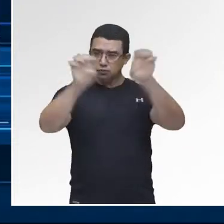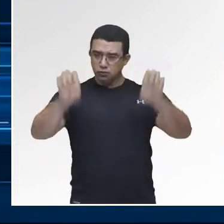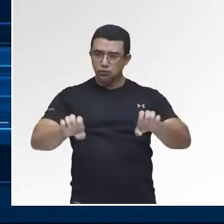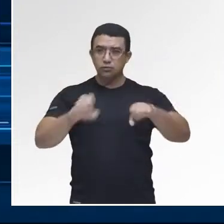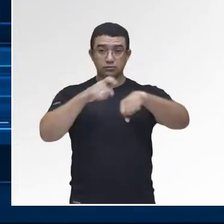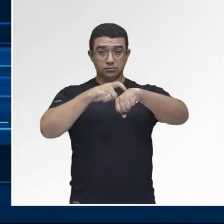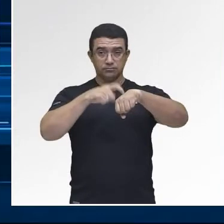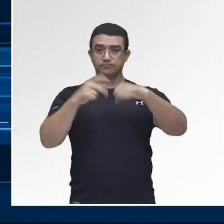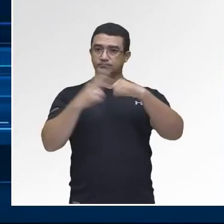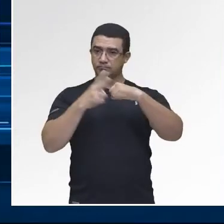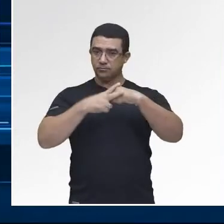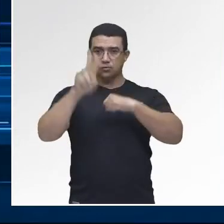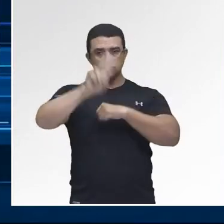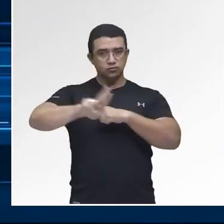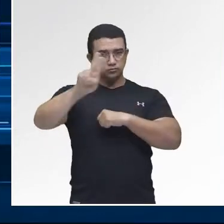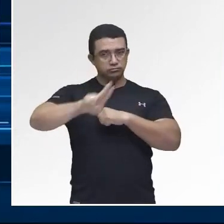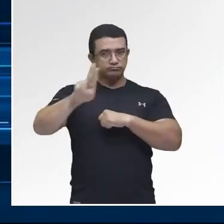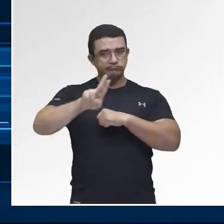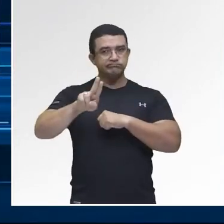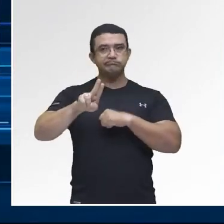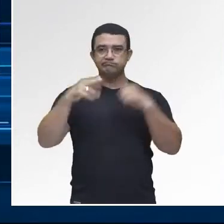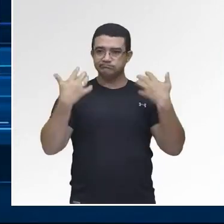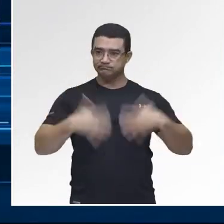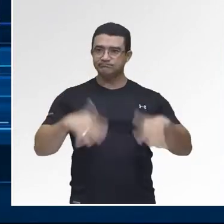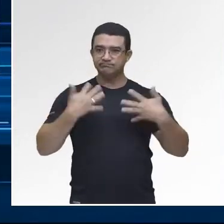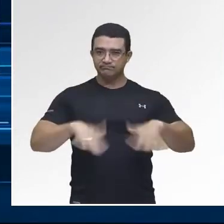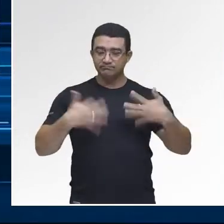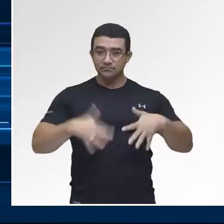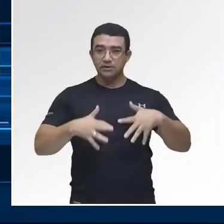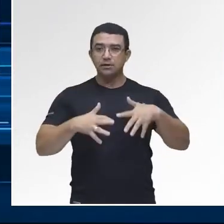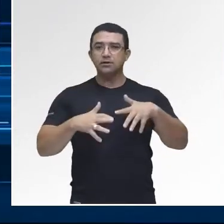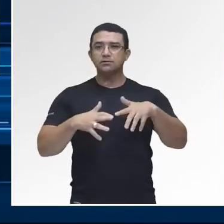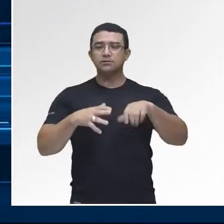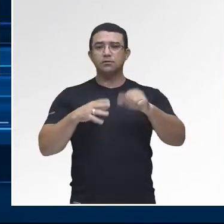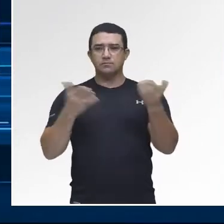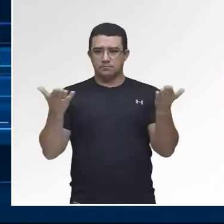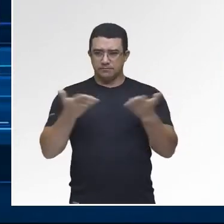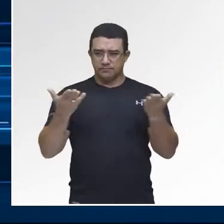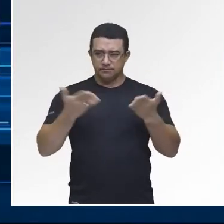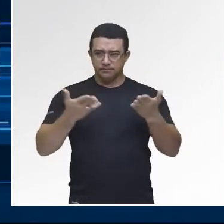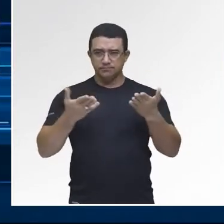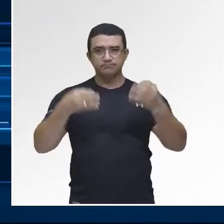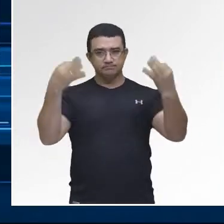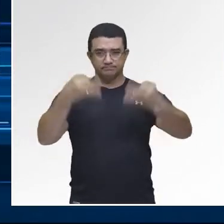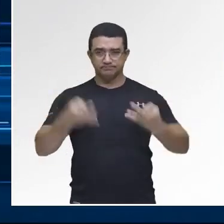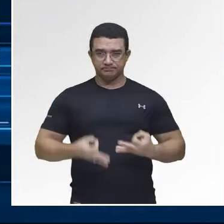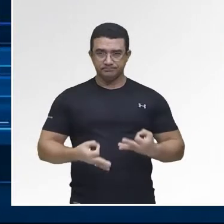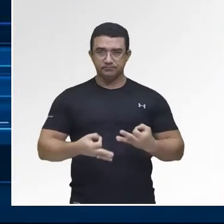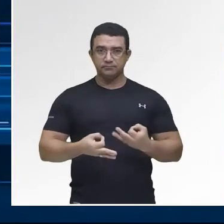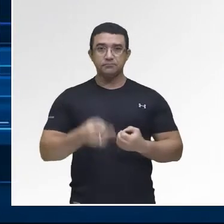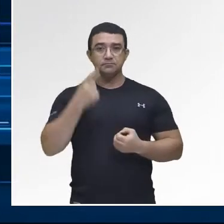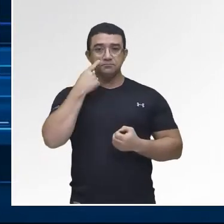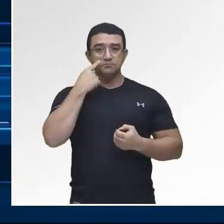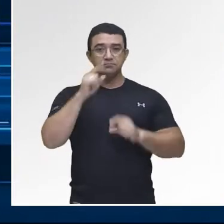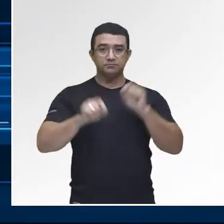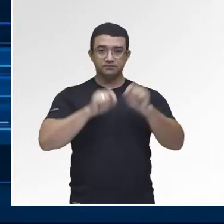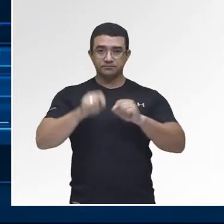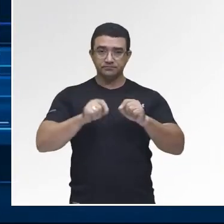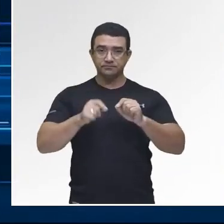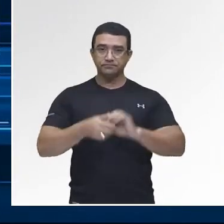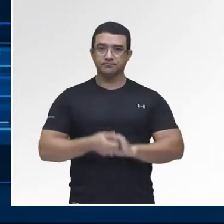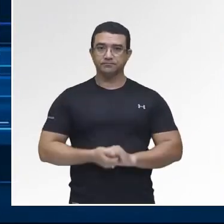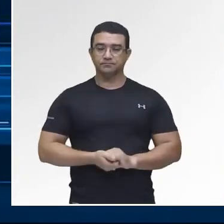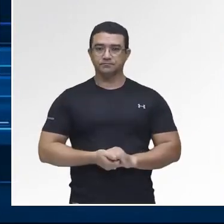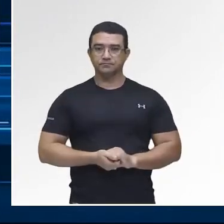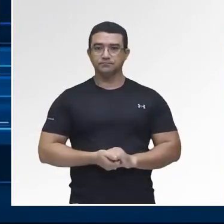bastante utilizado, tá? Então, Present Perfect, esse present aqui ele indica bastante coisa, como nós vamos ver, e o perfect